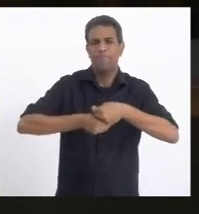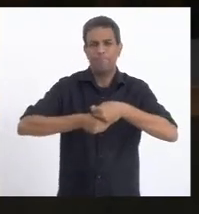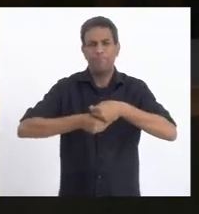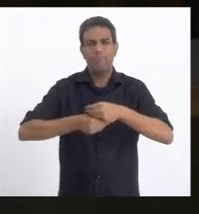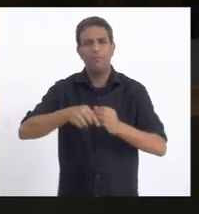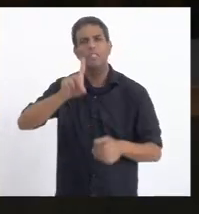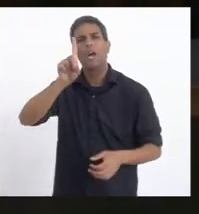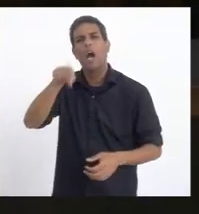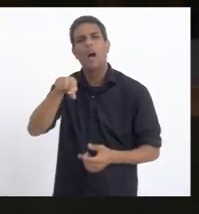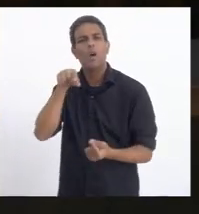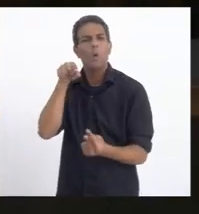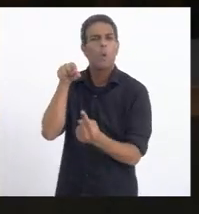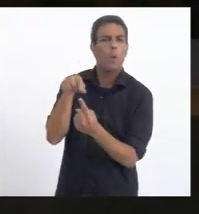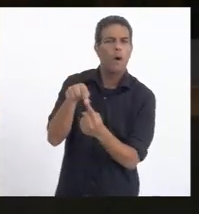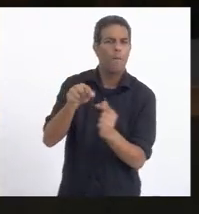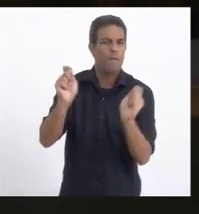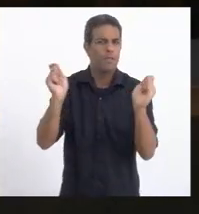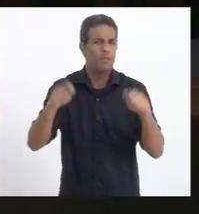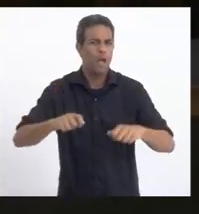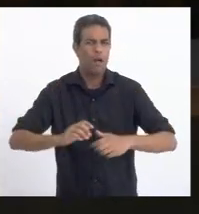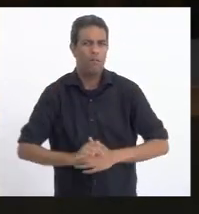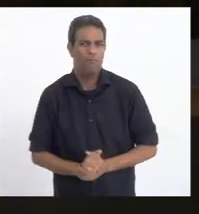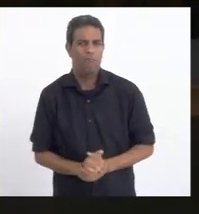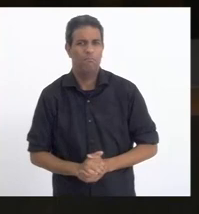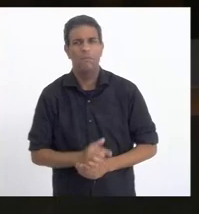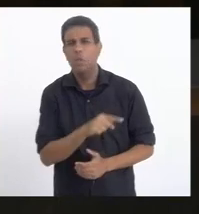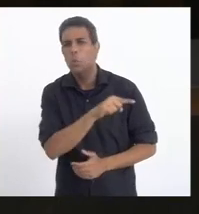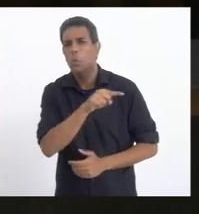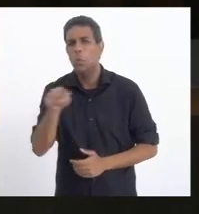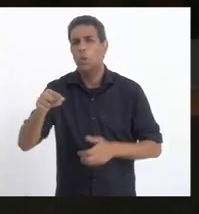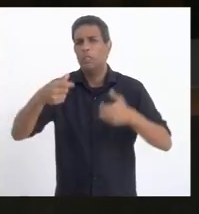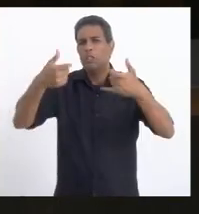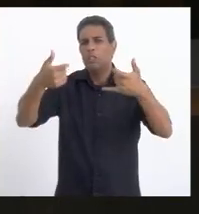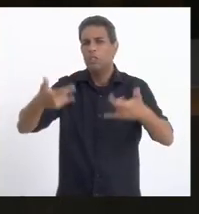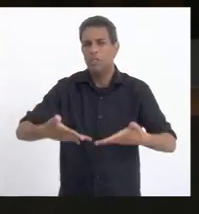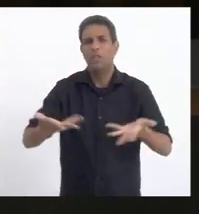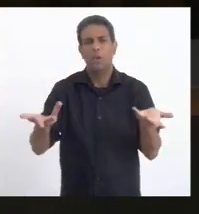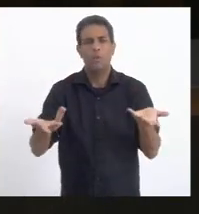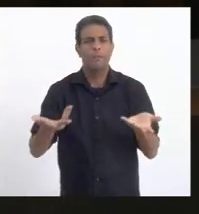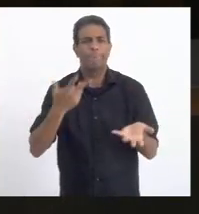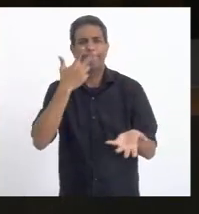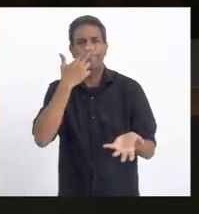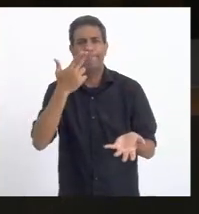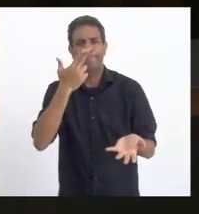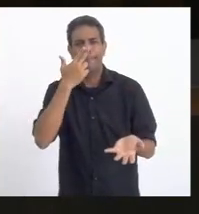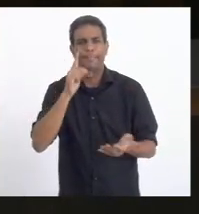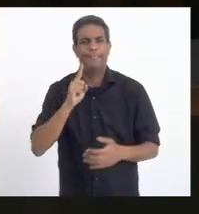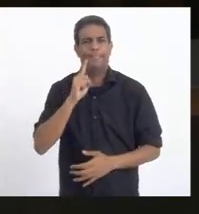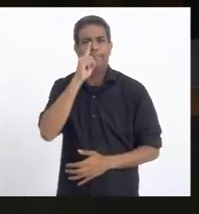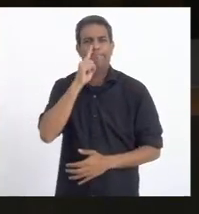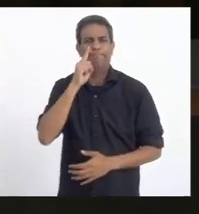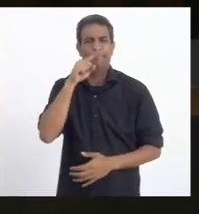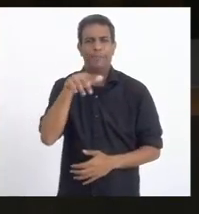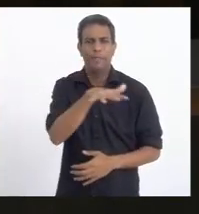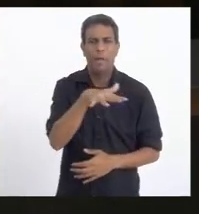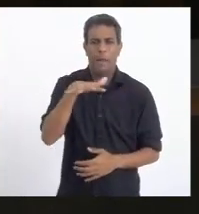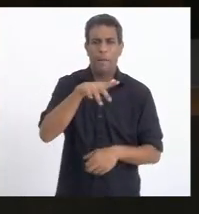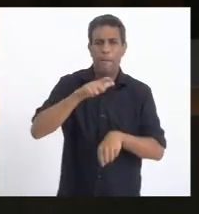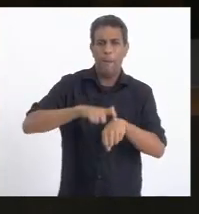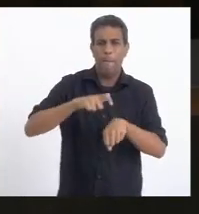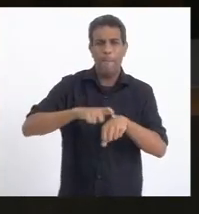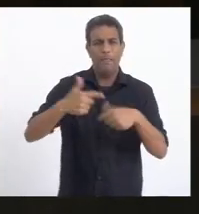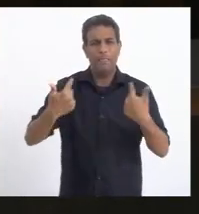que exatamente aquela que fala do acidente de serviço por quê e